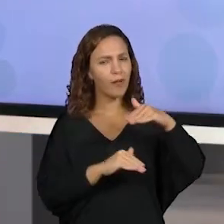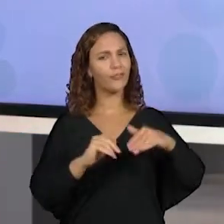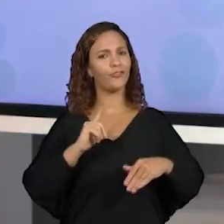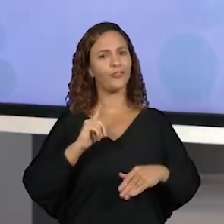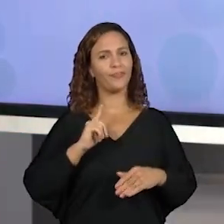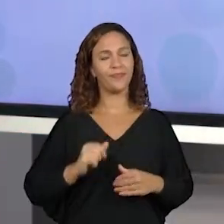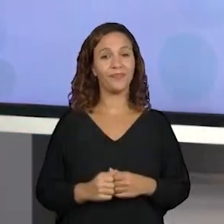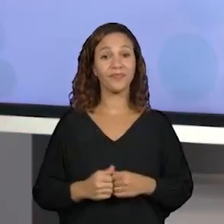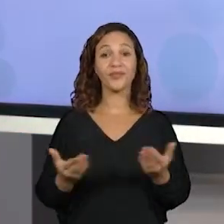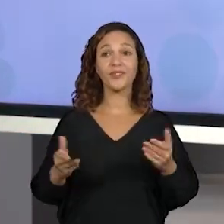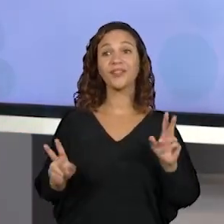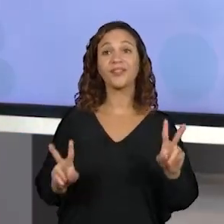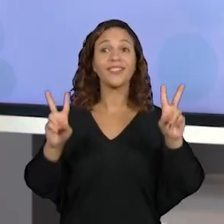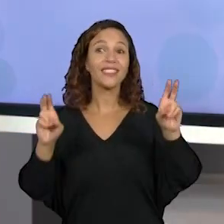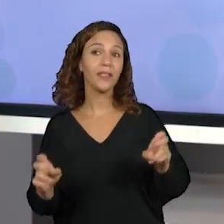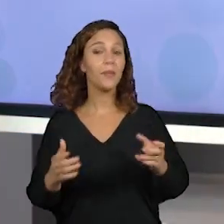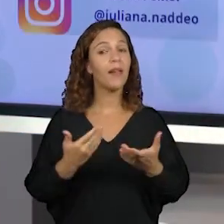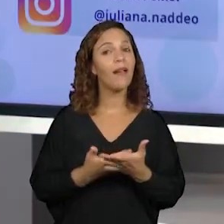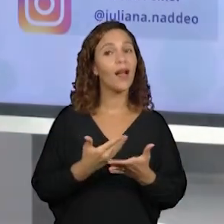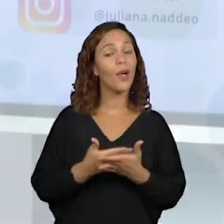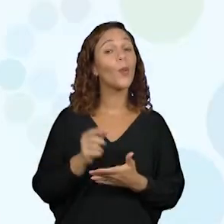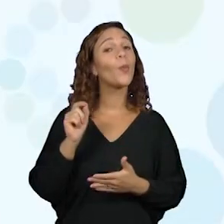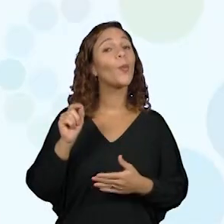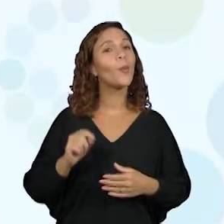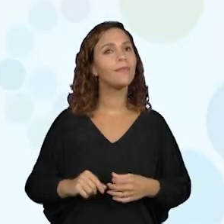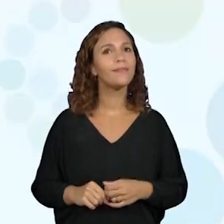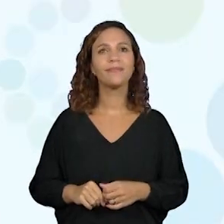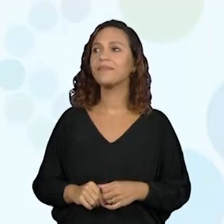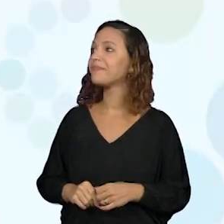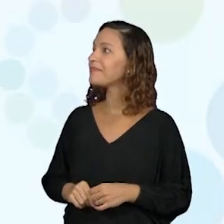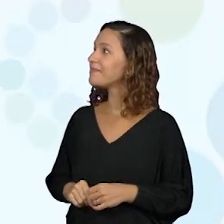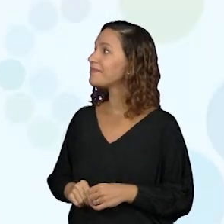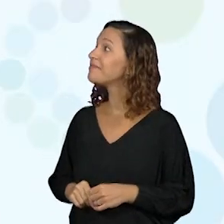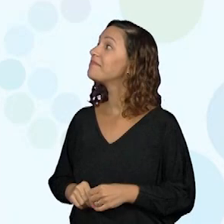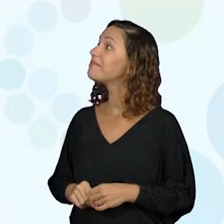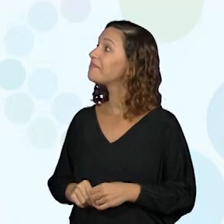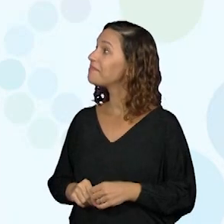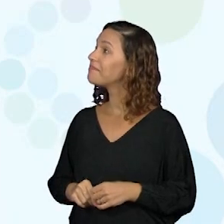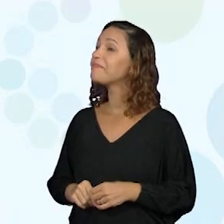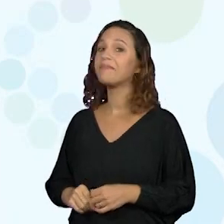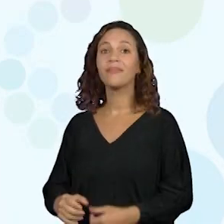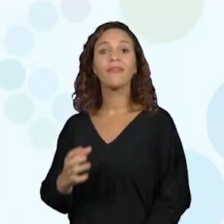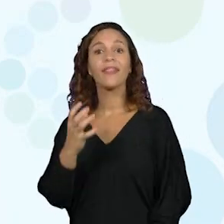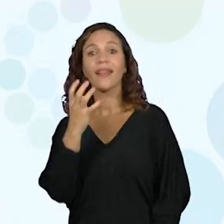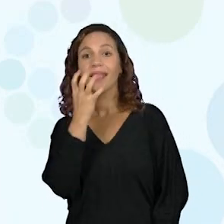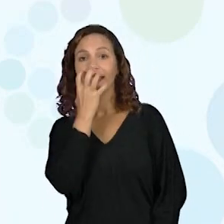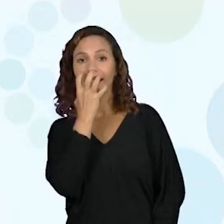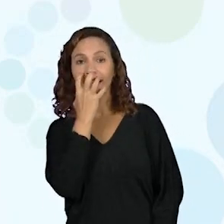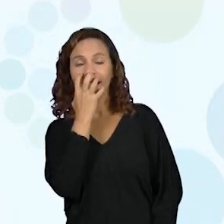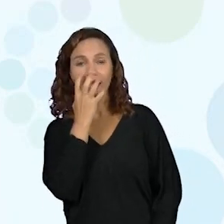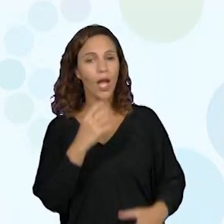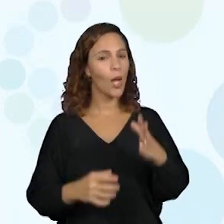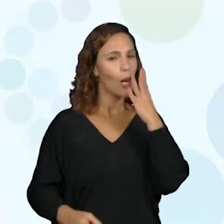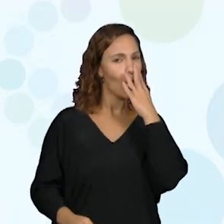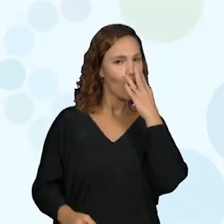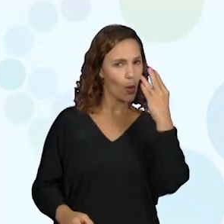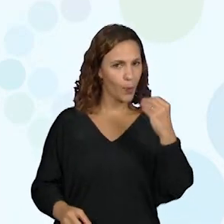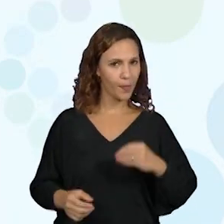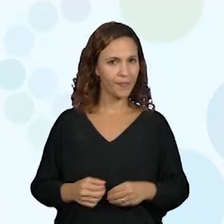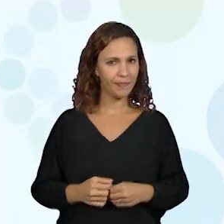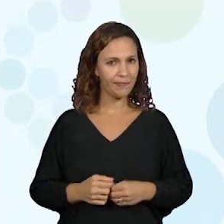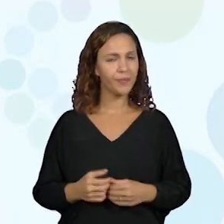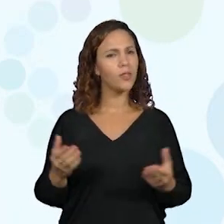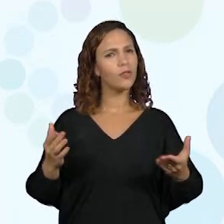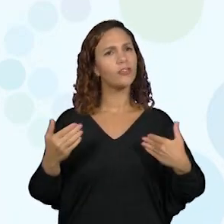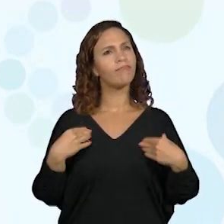o nome da aula de hoje é cães e Lobos tão nessa aula de ciências